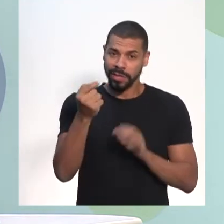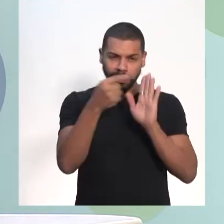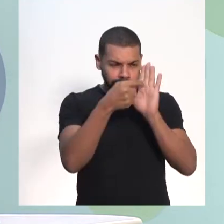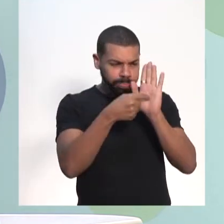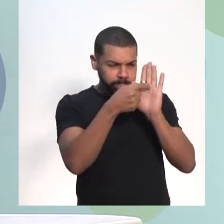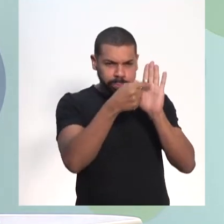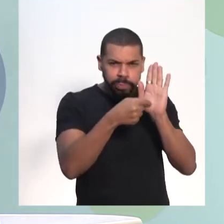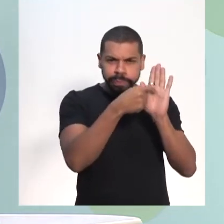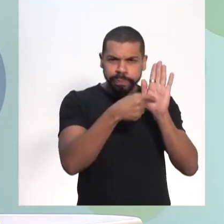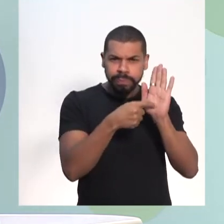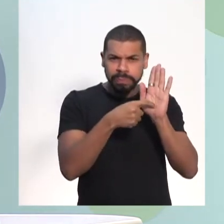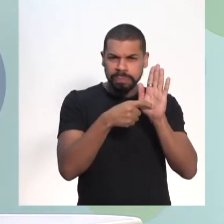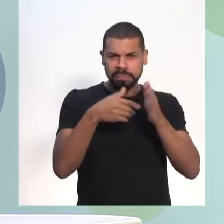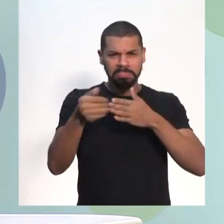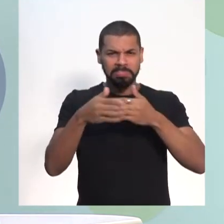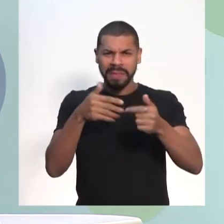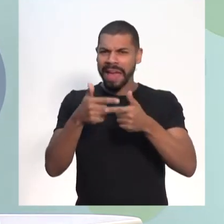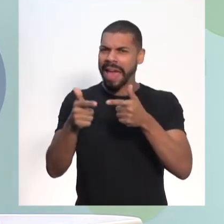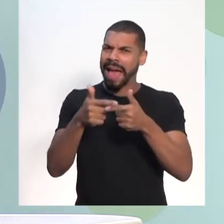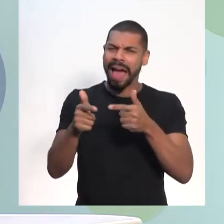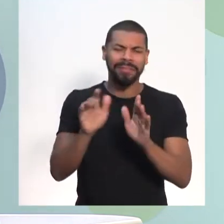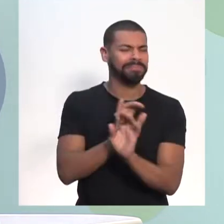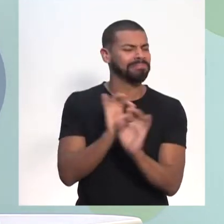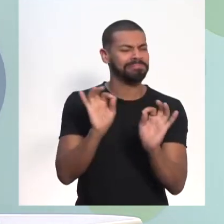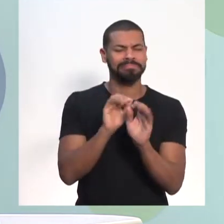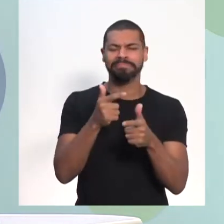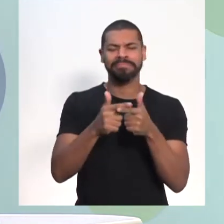fiz errado, mandei a reunião para a pessoa